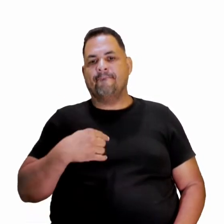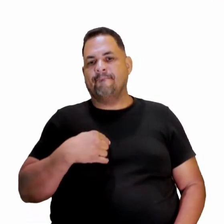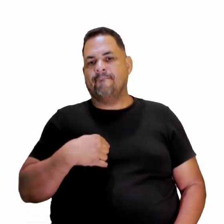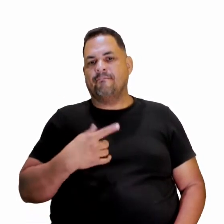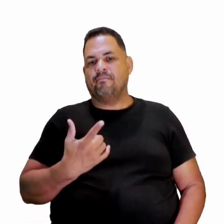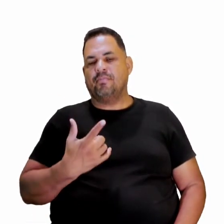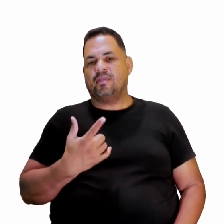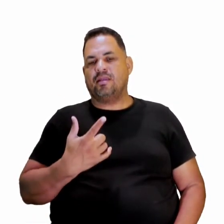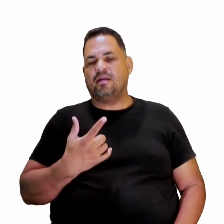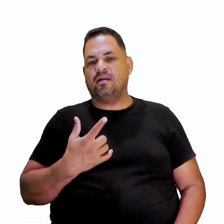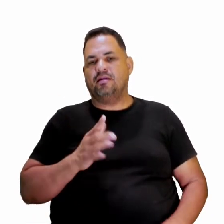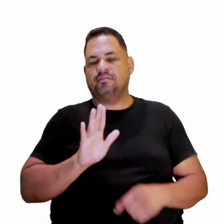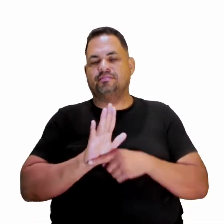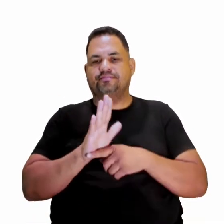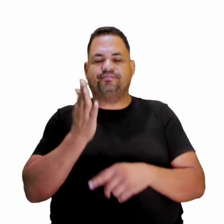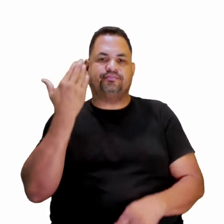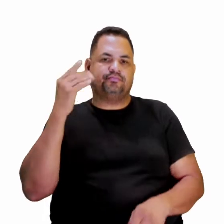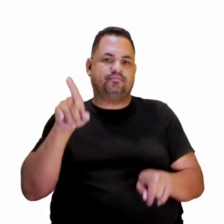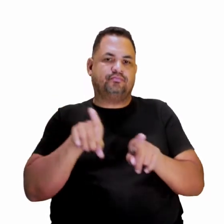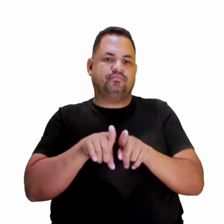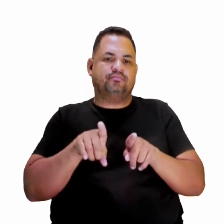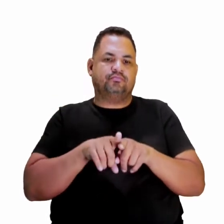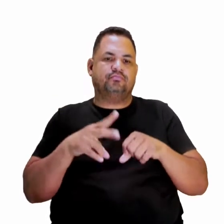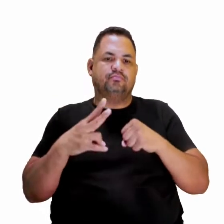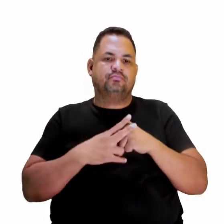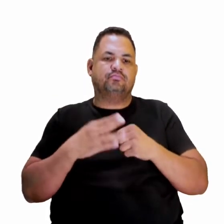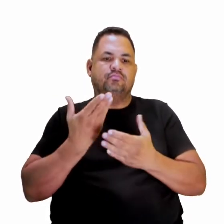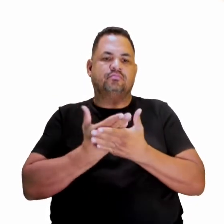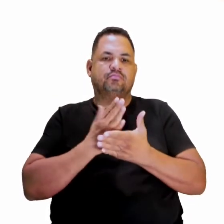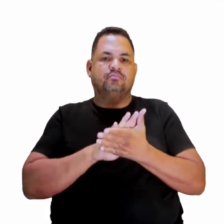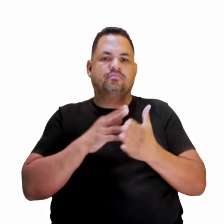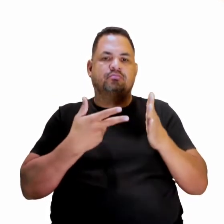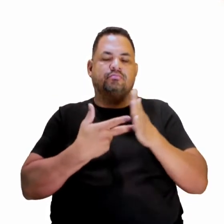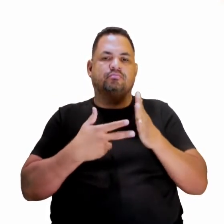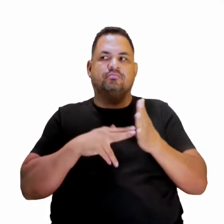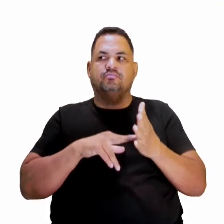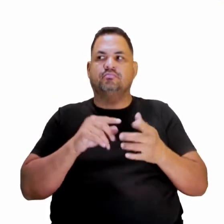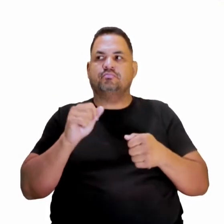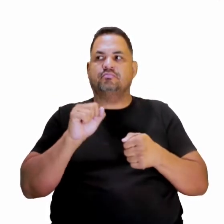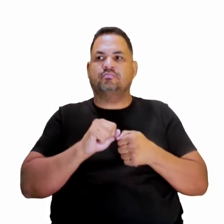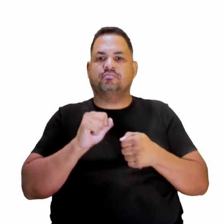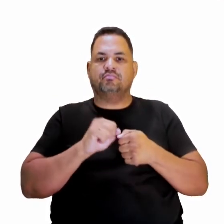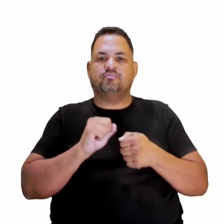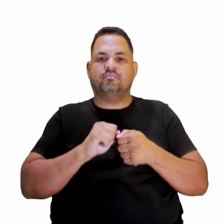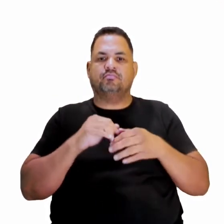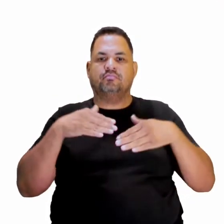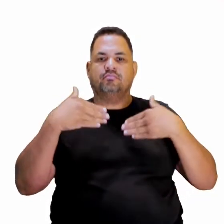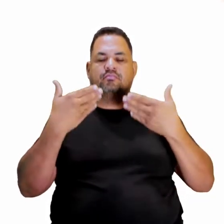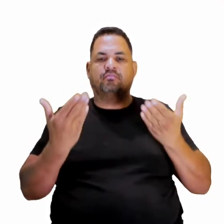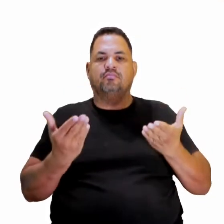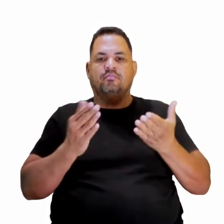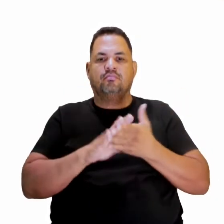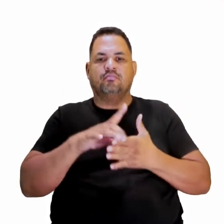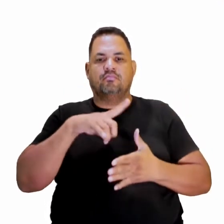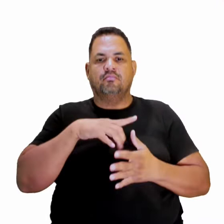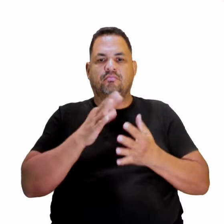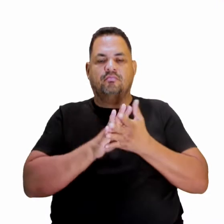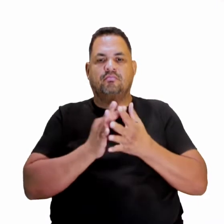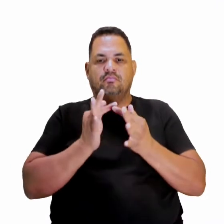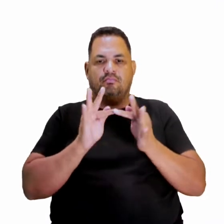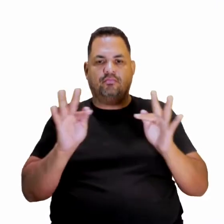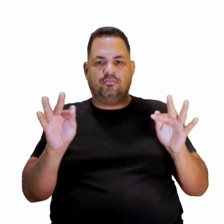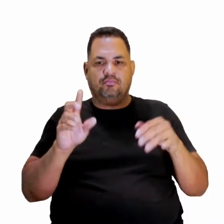do passado. Também um verbo de tradução, que significa fazer no passado. Mas quando ele vem nas frases